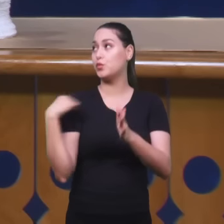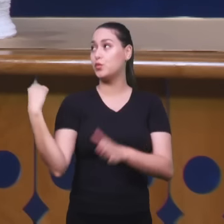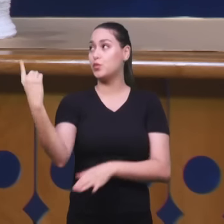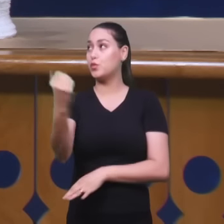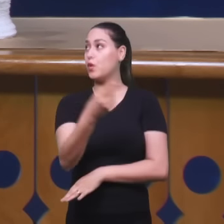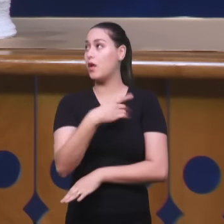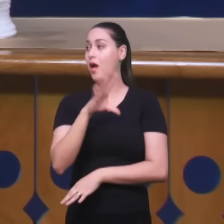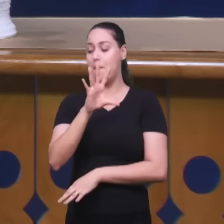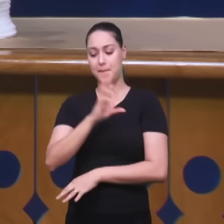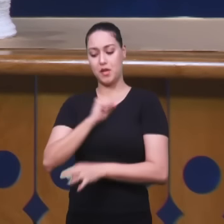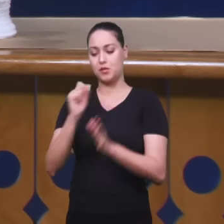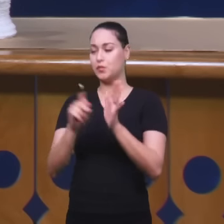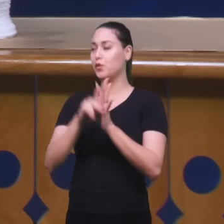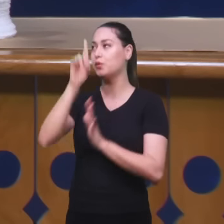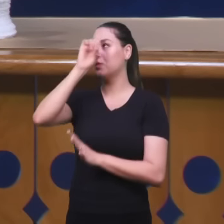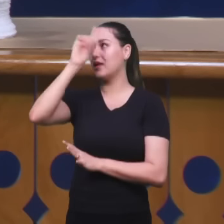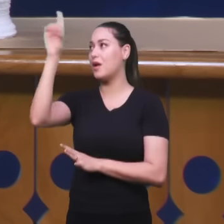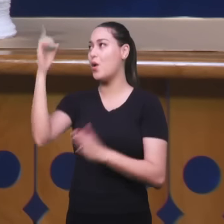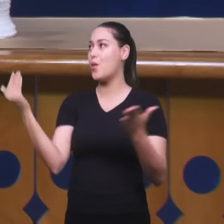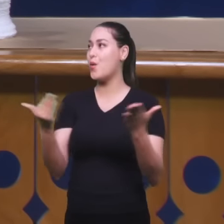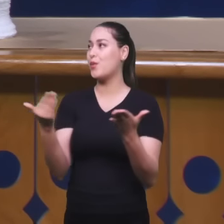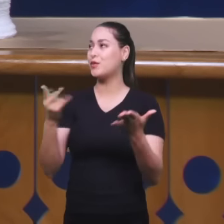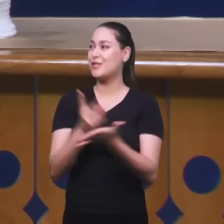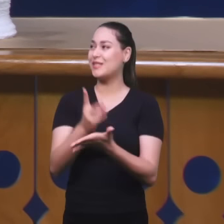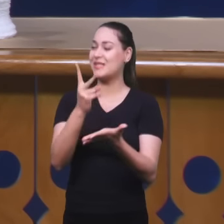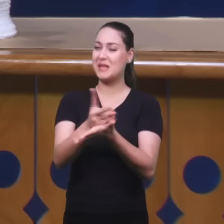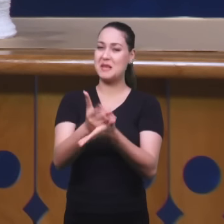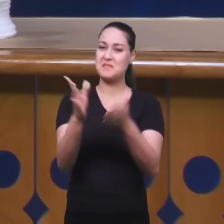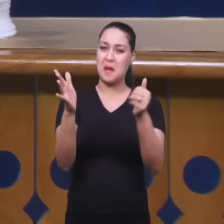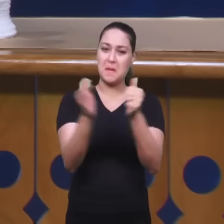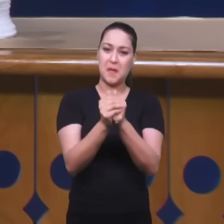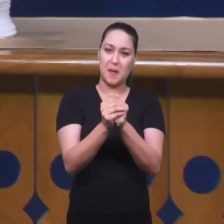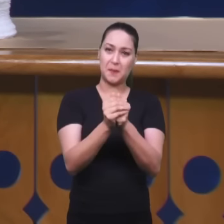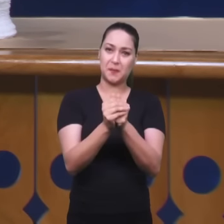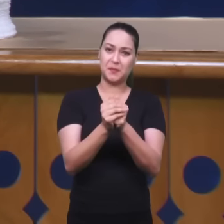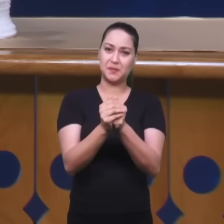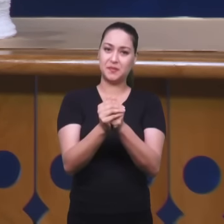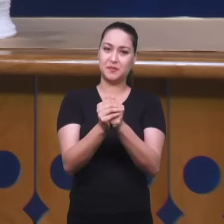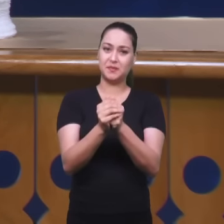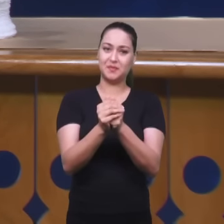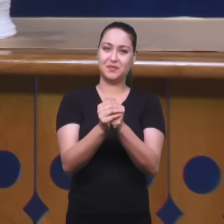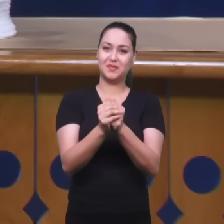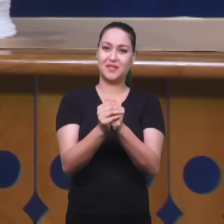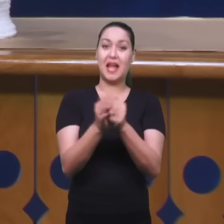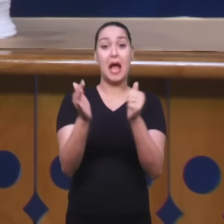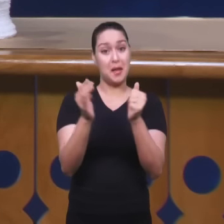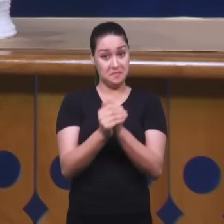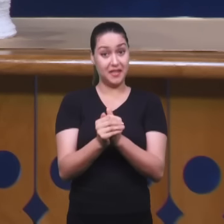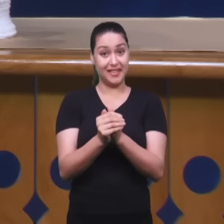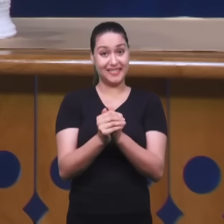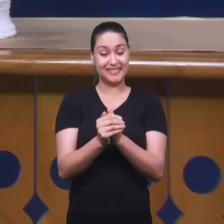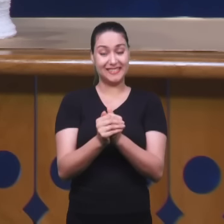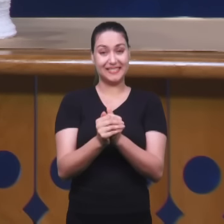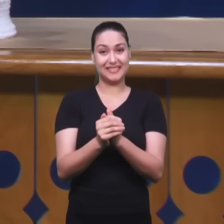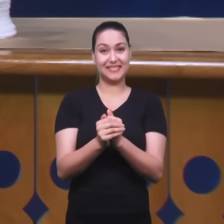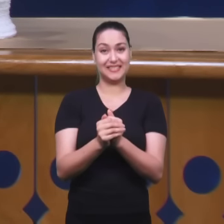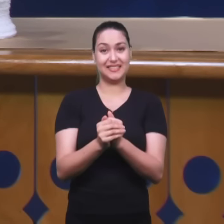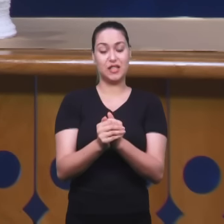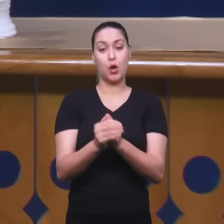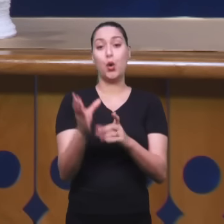Amados do Senhor Hoje e para todos sempre Amém Amém, queridos